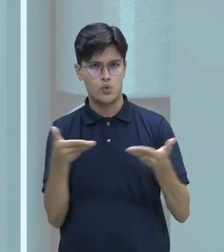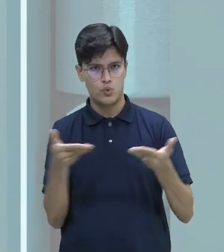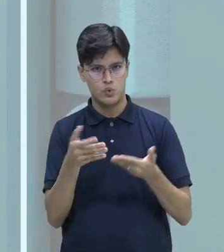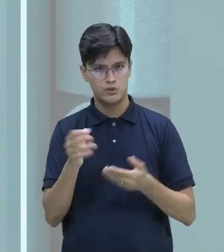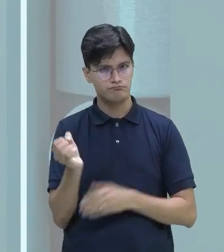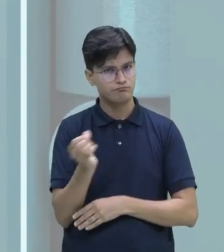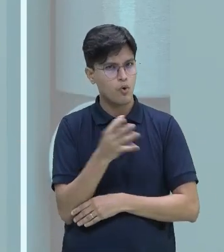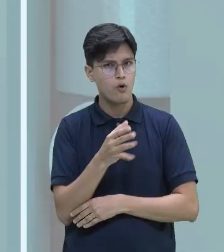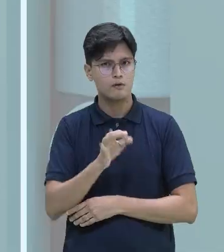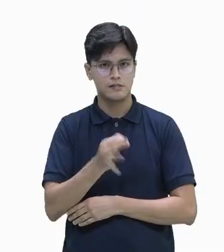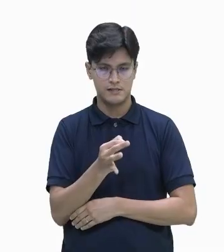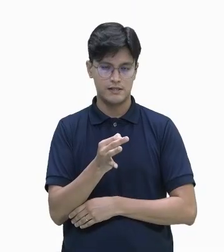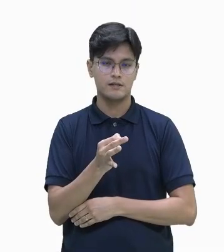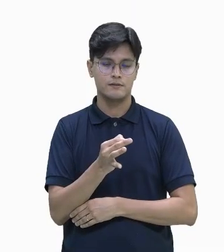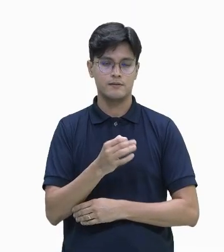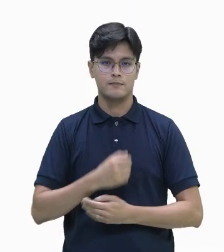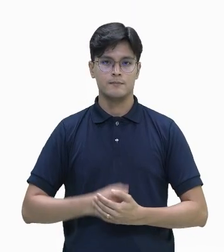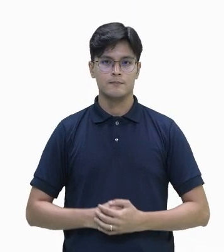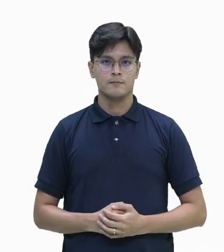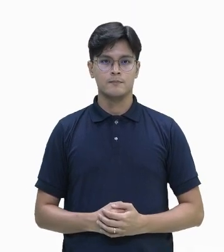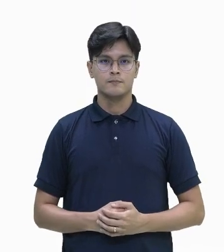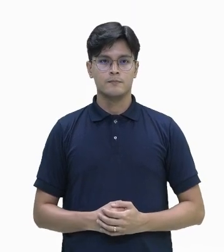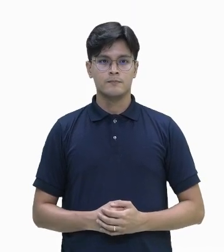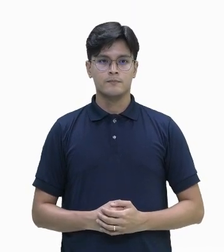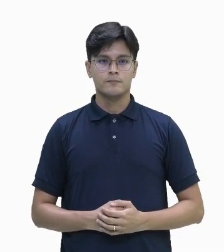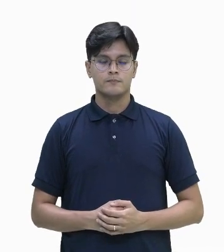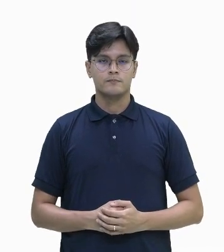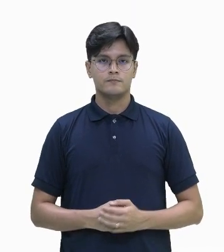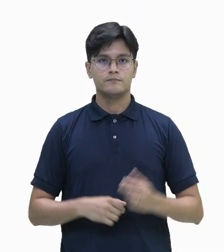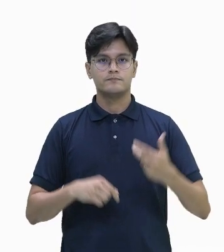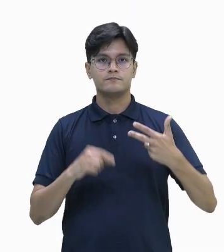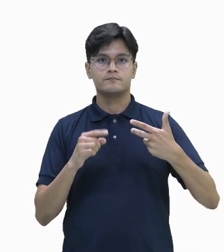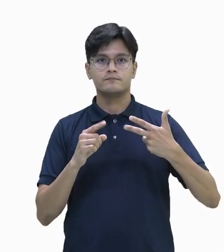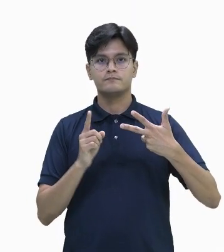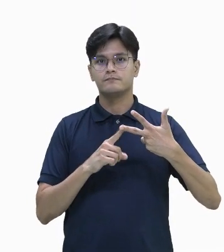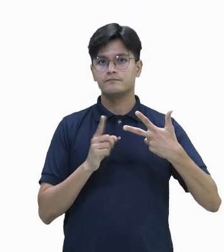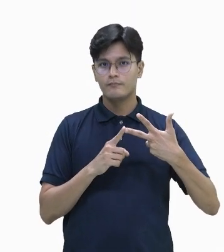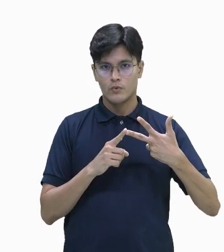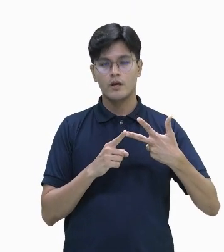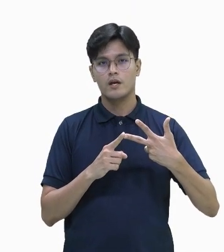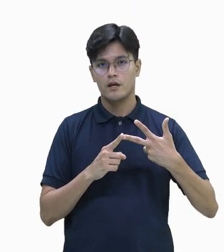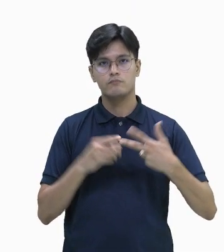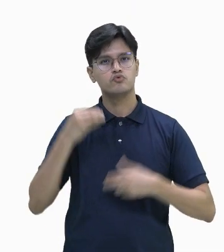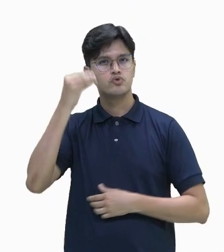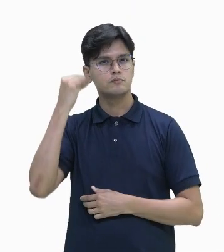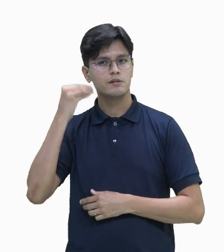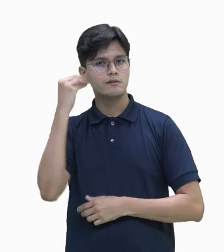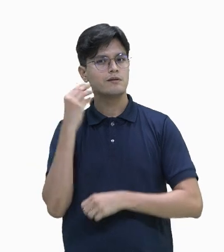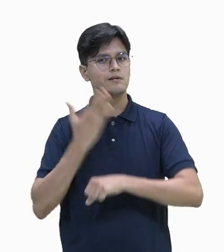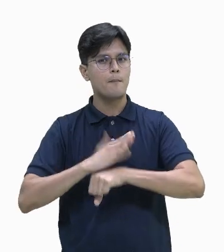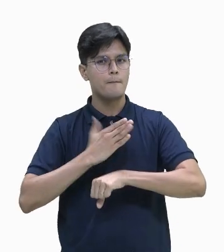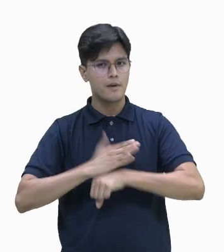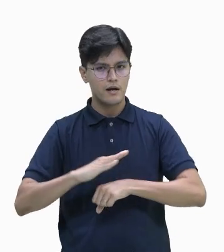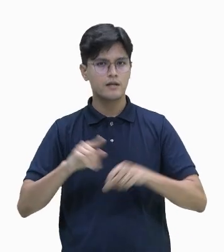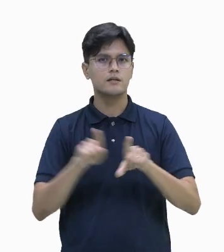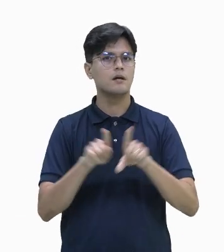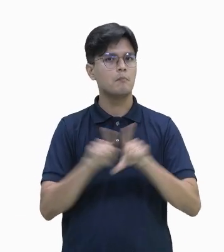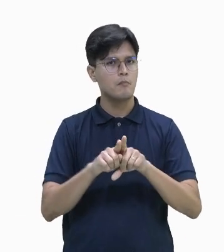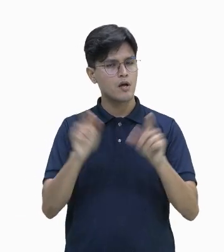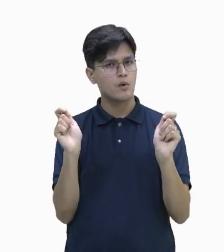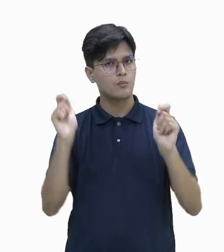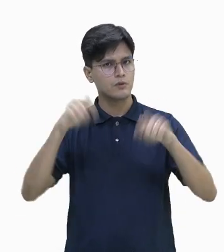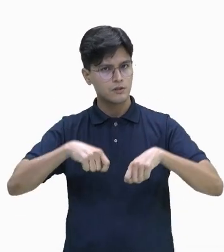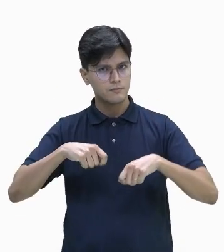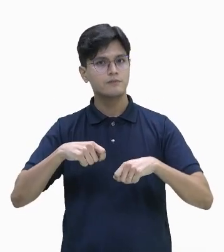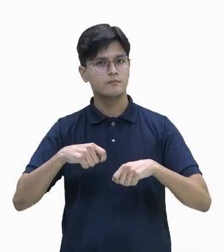em evidência, correto? A vivência prática pode fornecer os exemplos úteis à sua argumentação. Muitas vezes